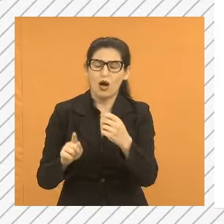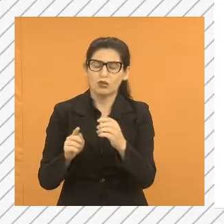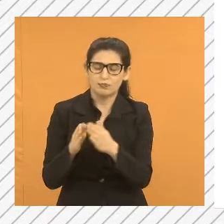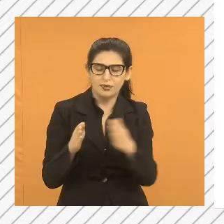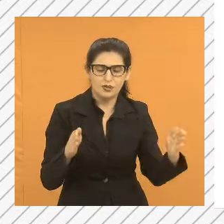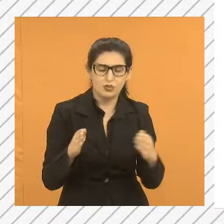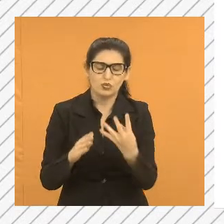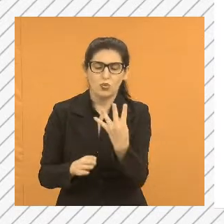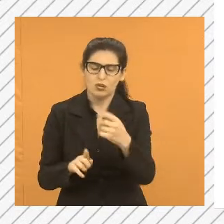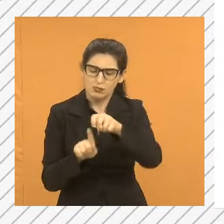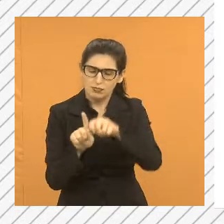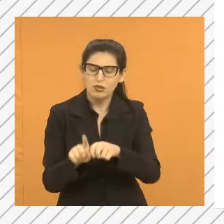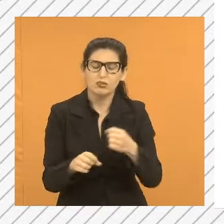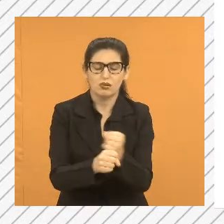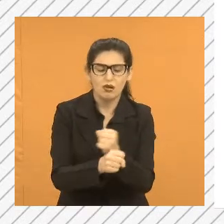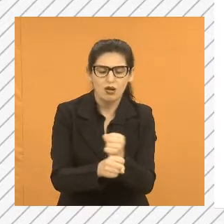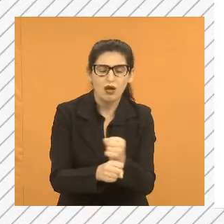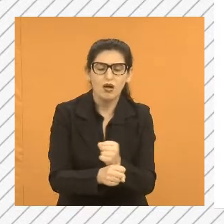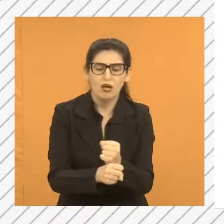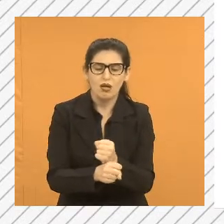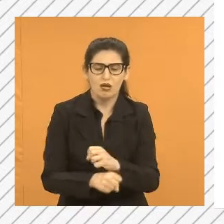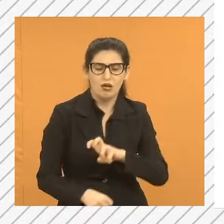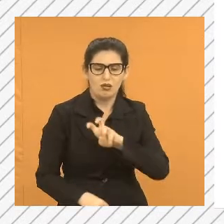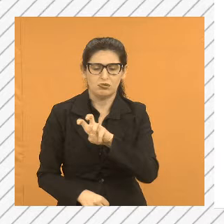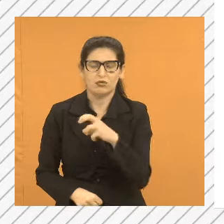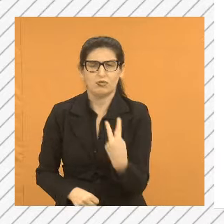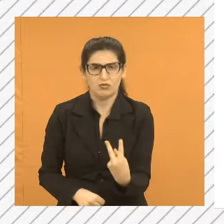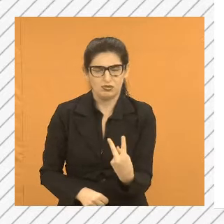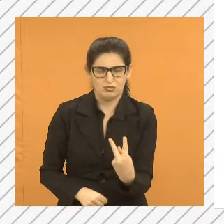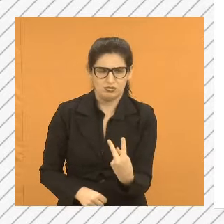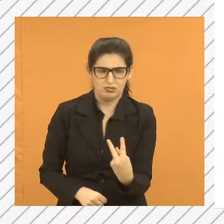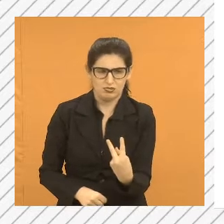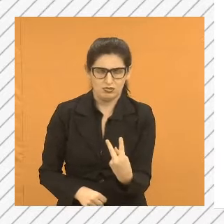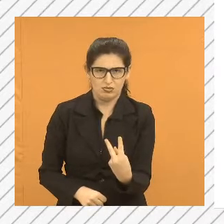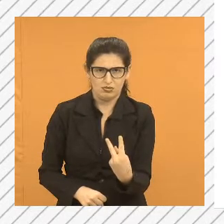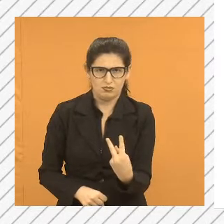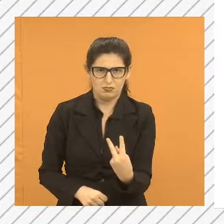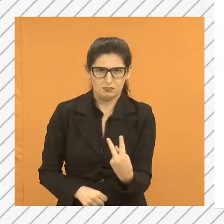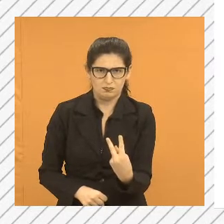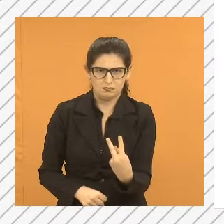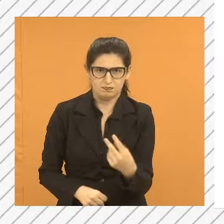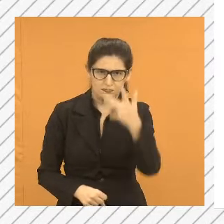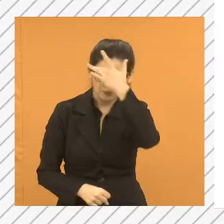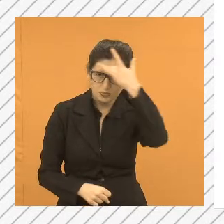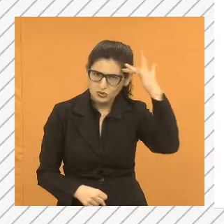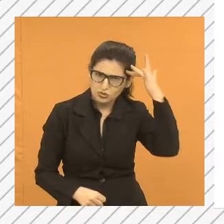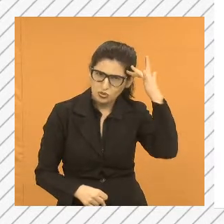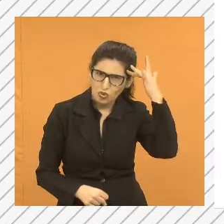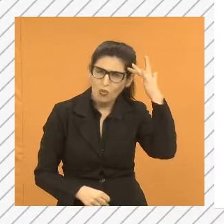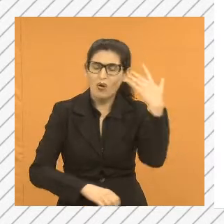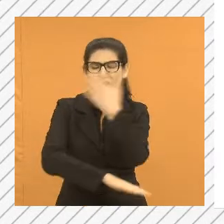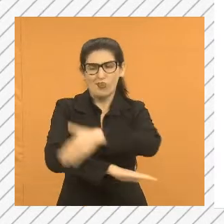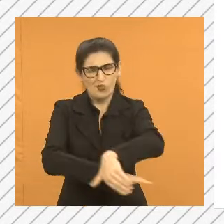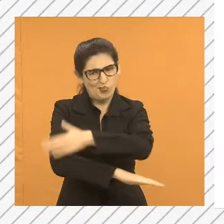ano fechou em 52 pessoas em situação de rua. E no